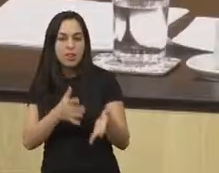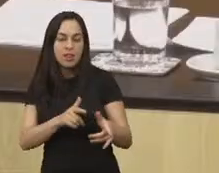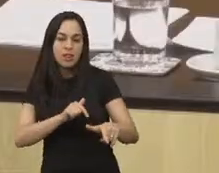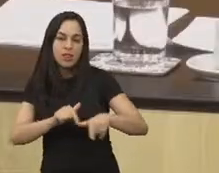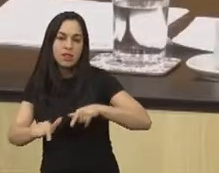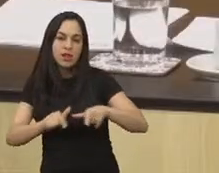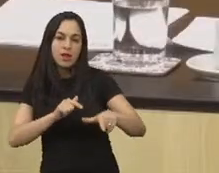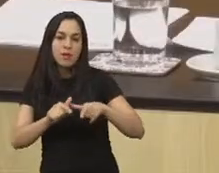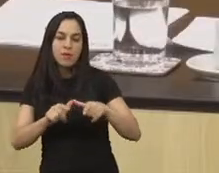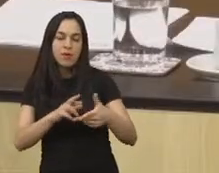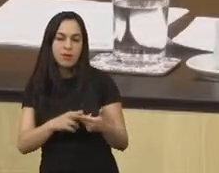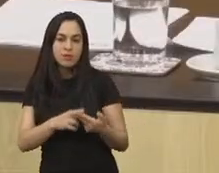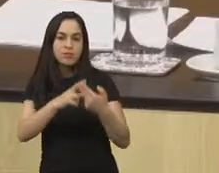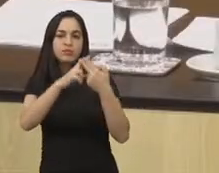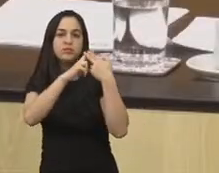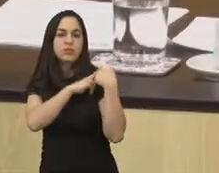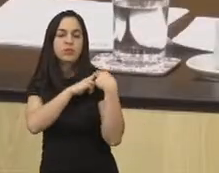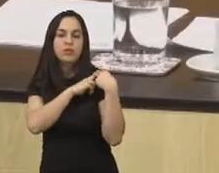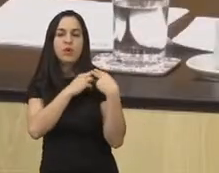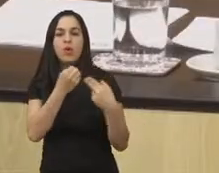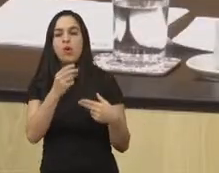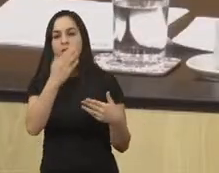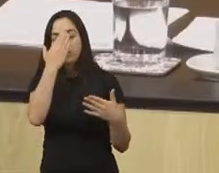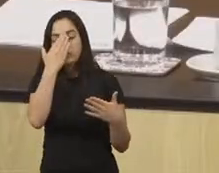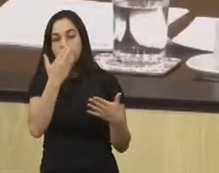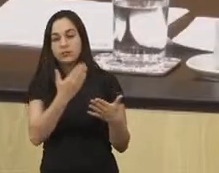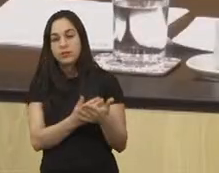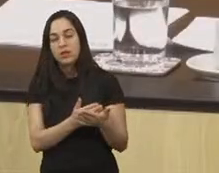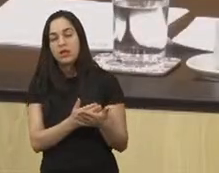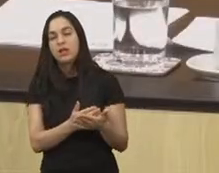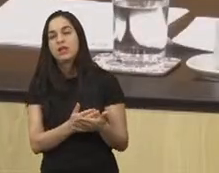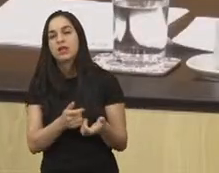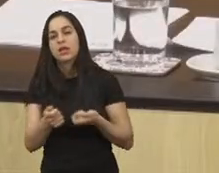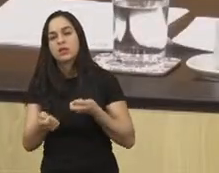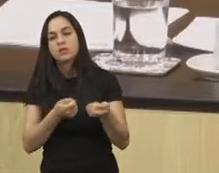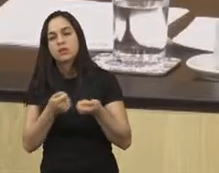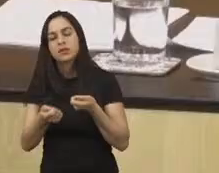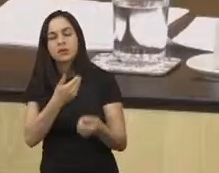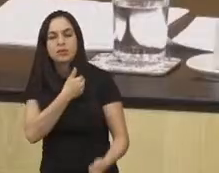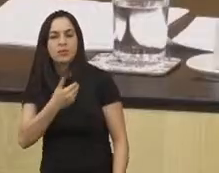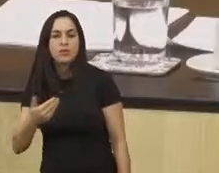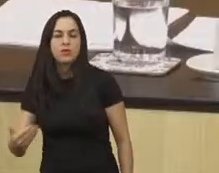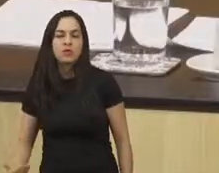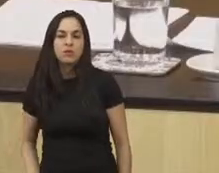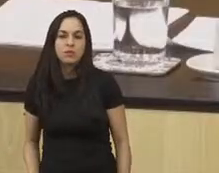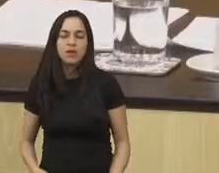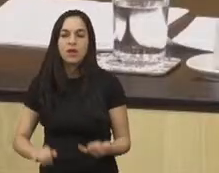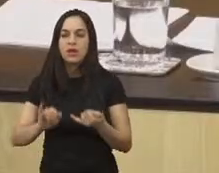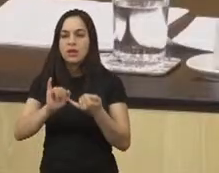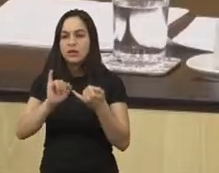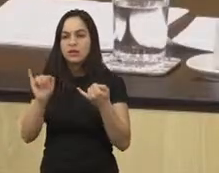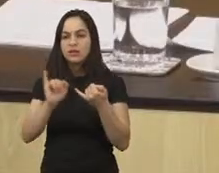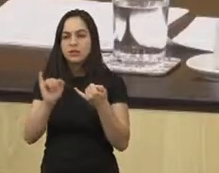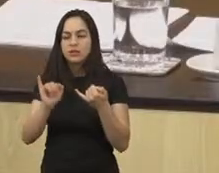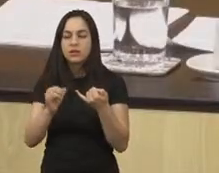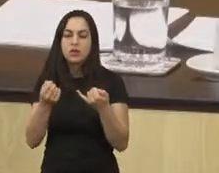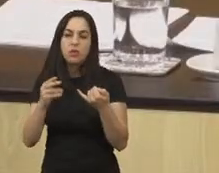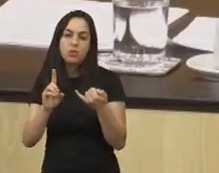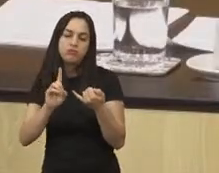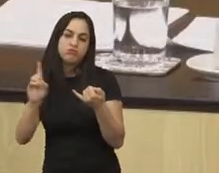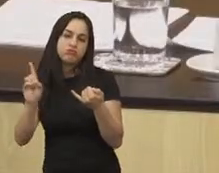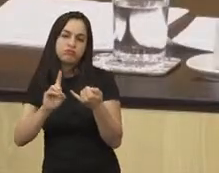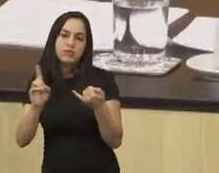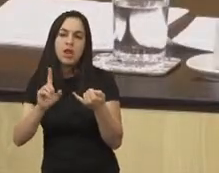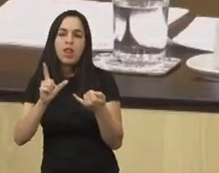confiança, ou ainda de função gratificada na administração pública direta e indireta, e considerando a necessidade de garantir a